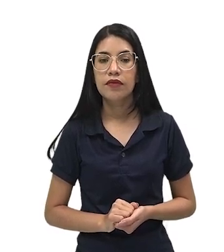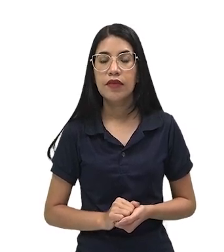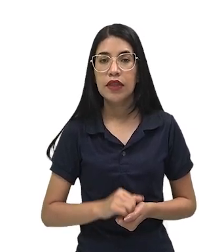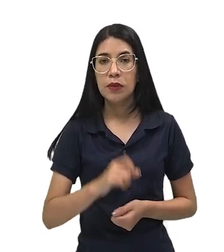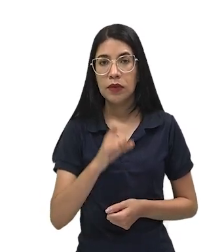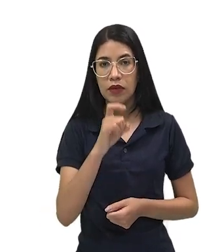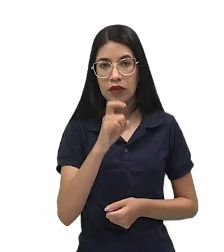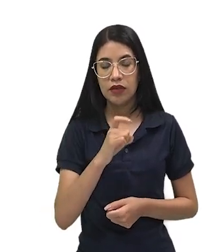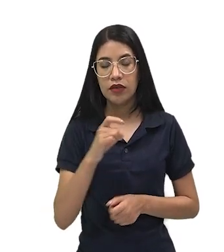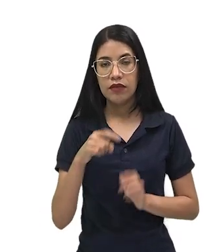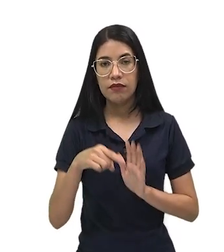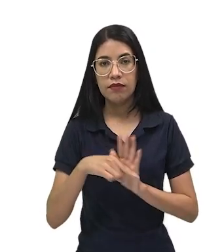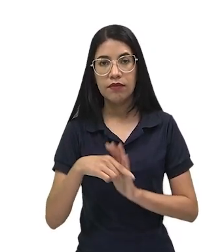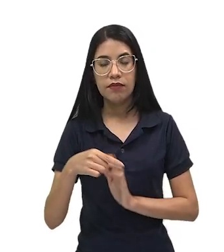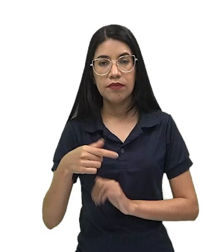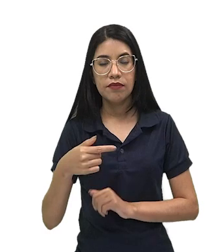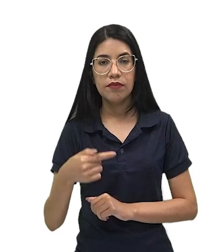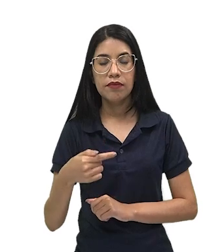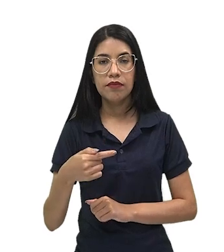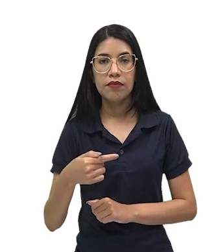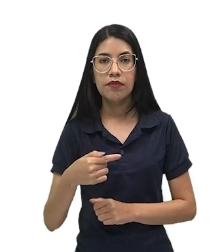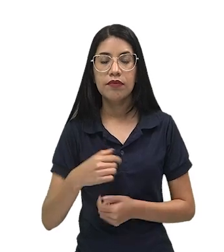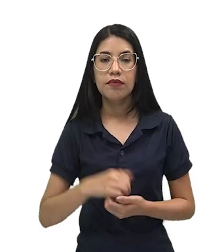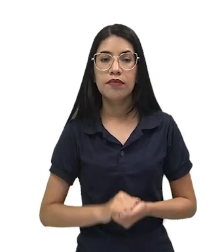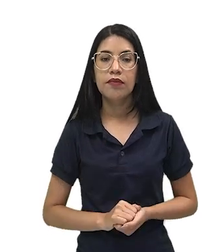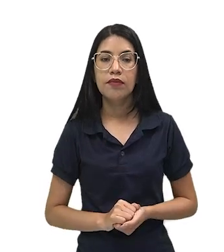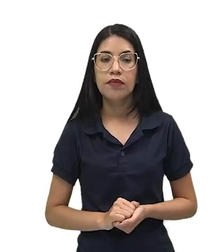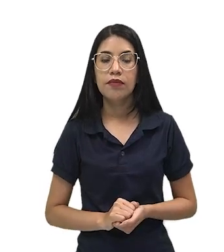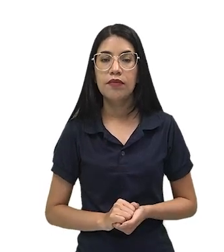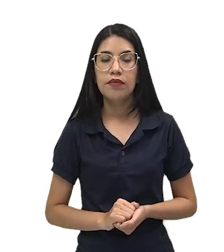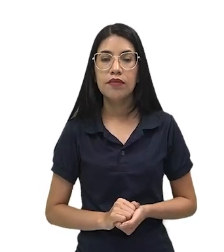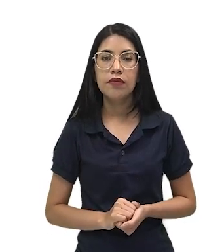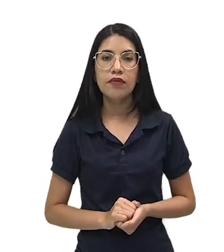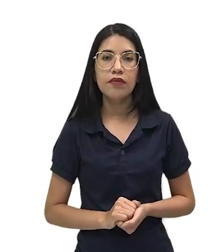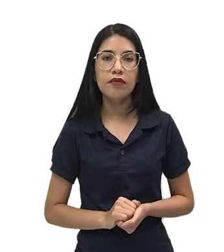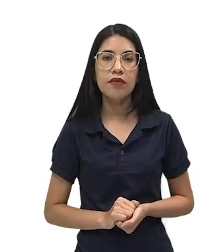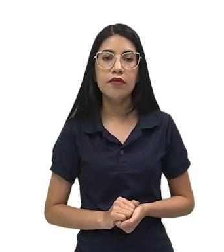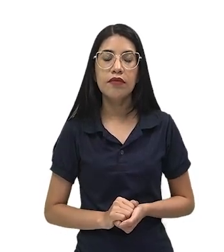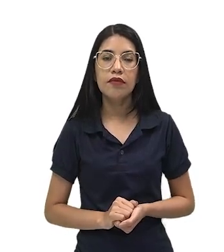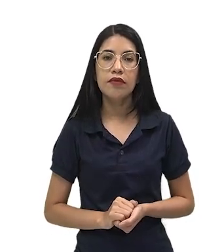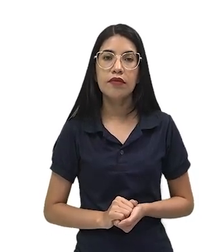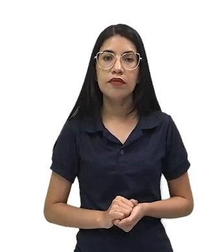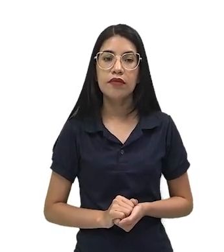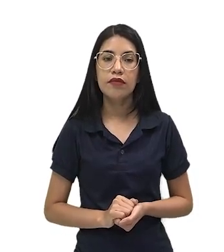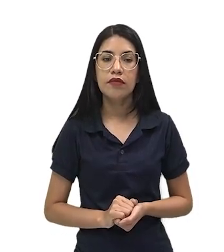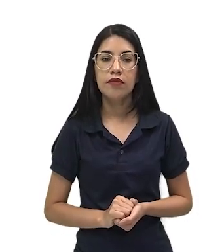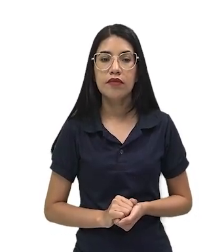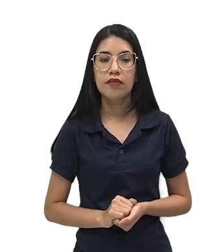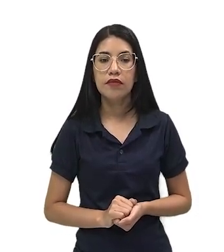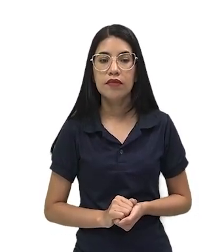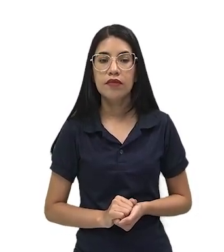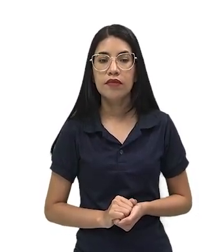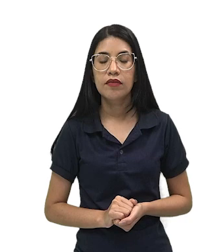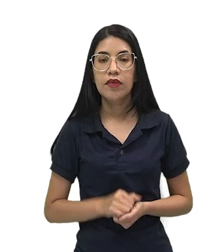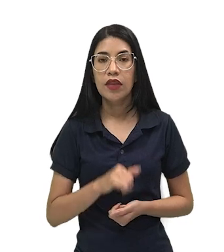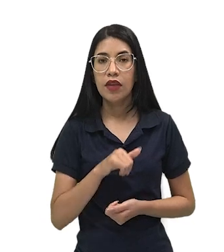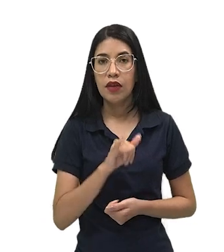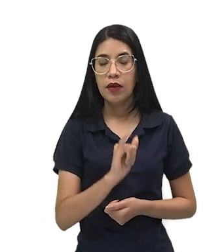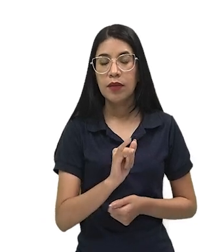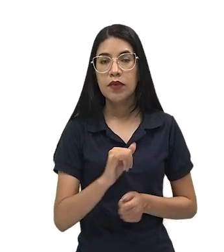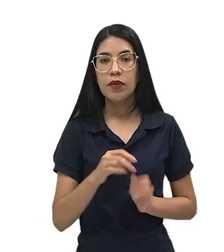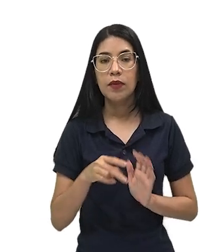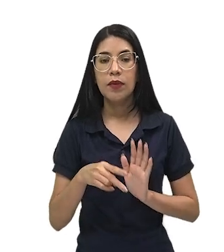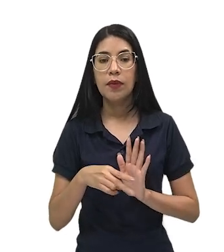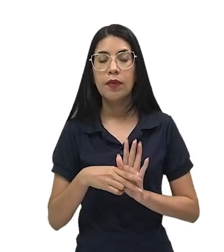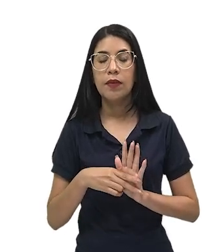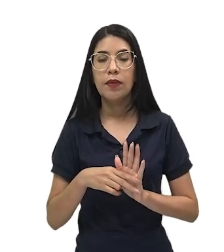menos 7, ó. Por quê? 7 meninas saíram. O número de meninos, olha, Y, passa a